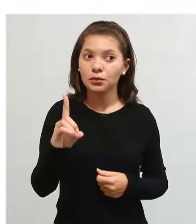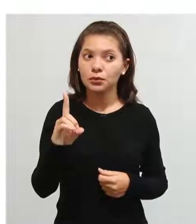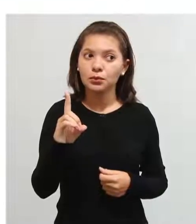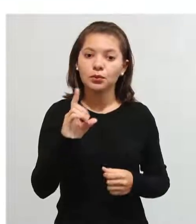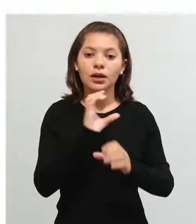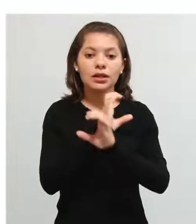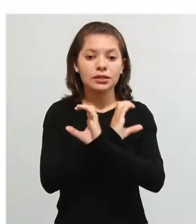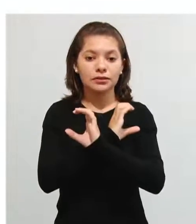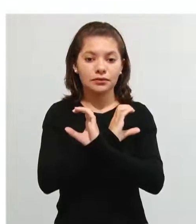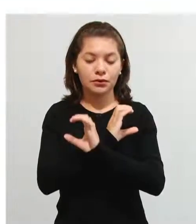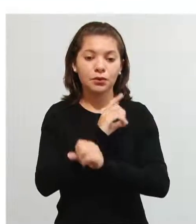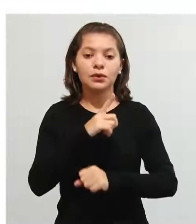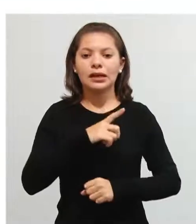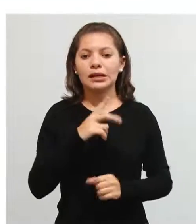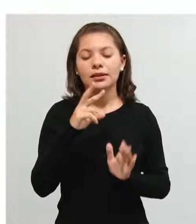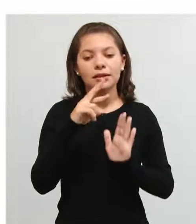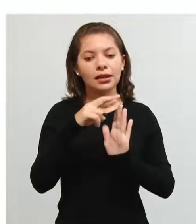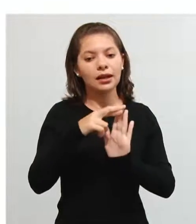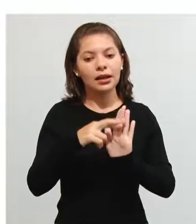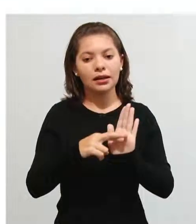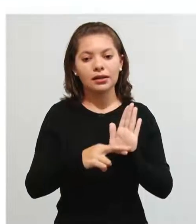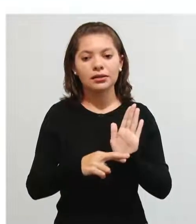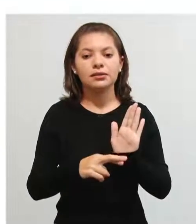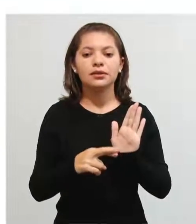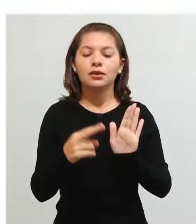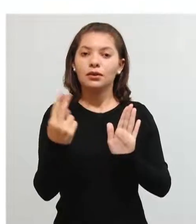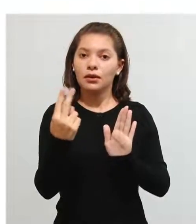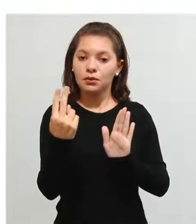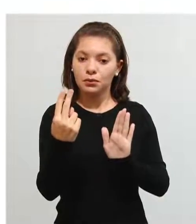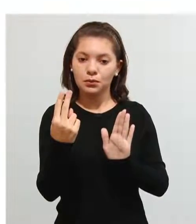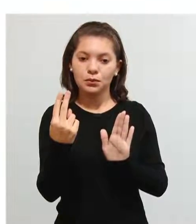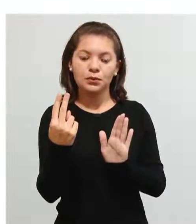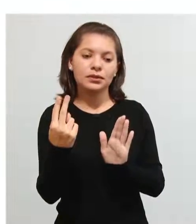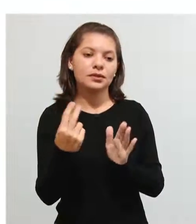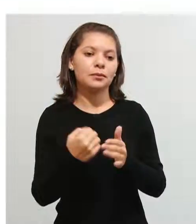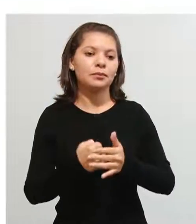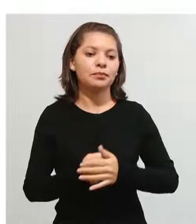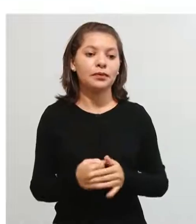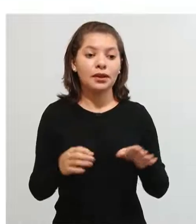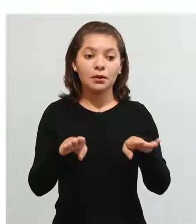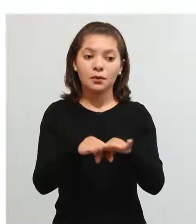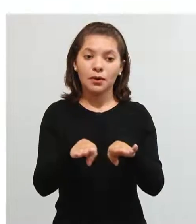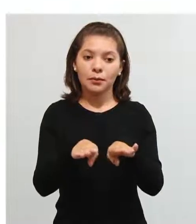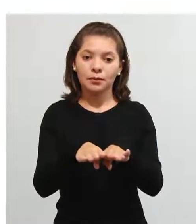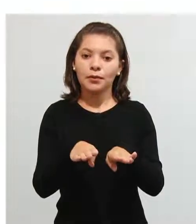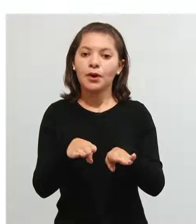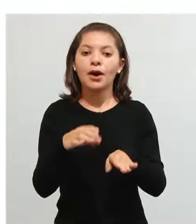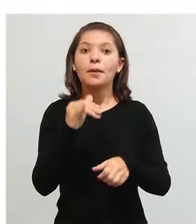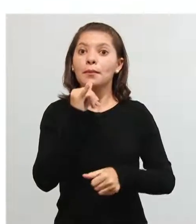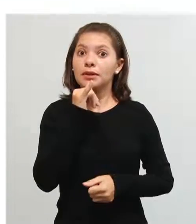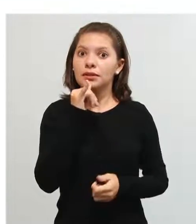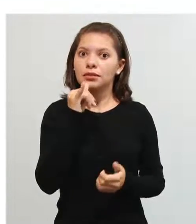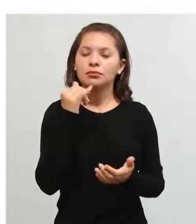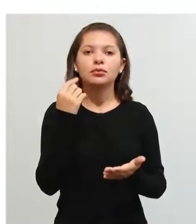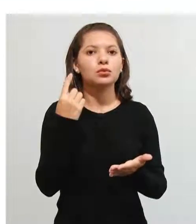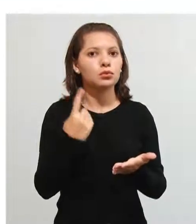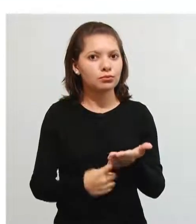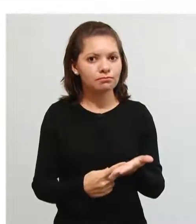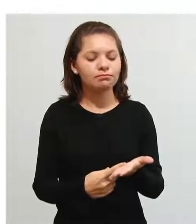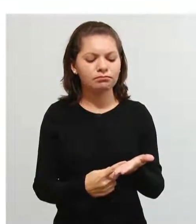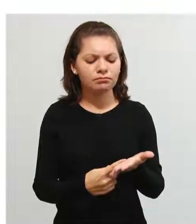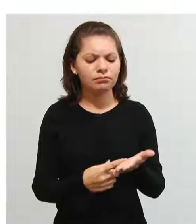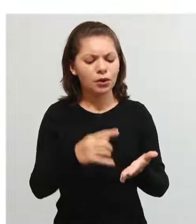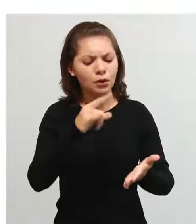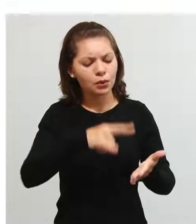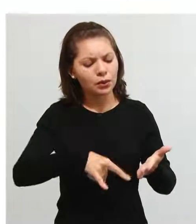onde nós temos regras que colocam duas partes em pé de igualdade. Quando eu faço um contrato aqui, né? Por exemplo,